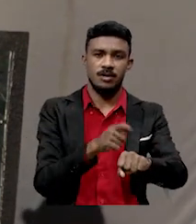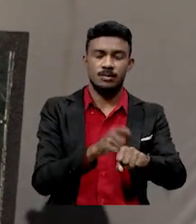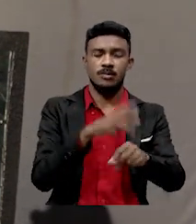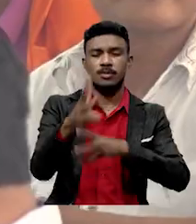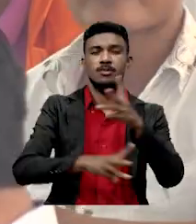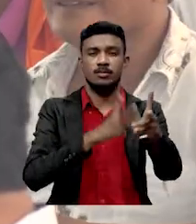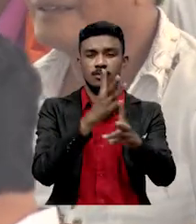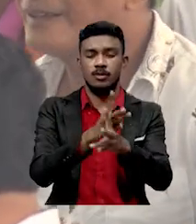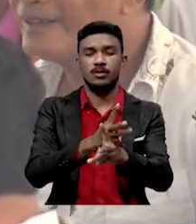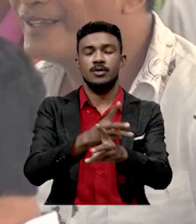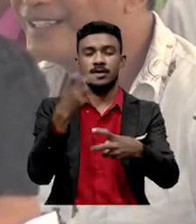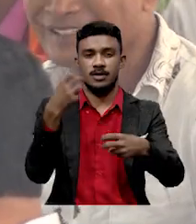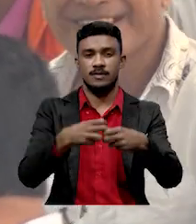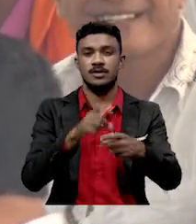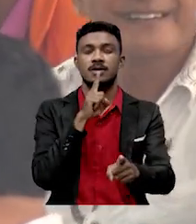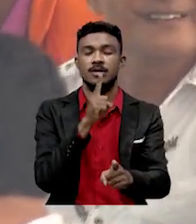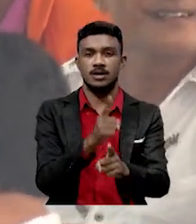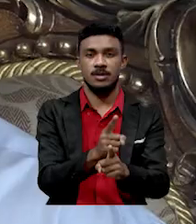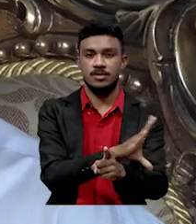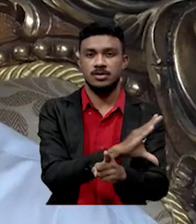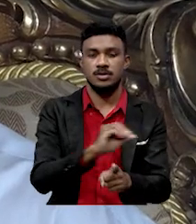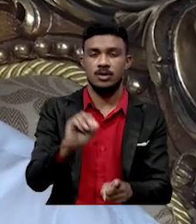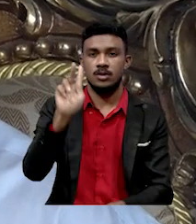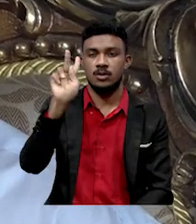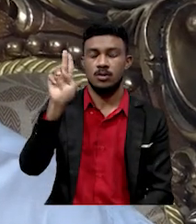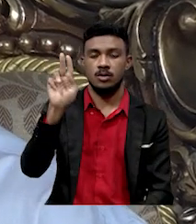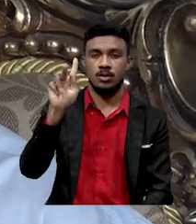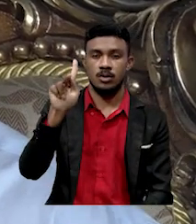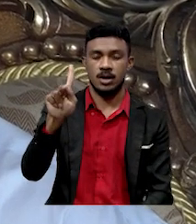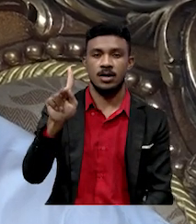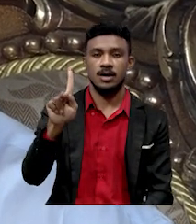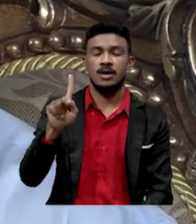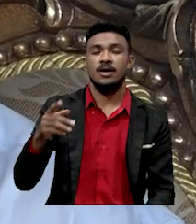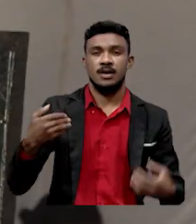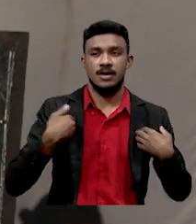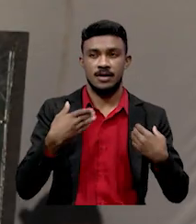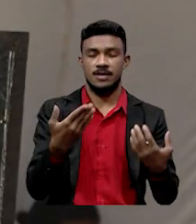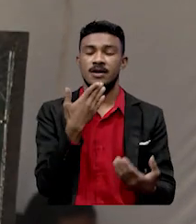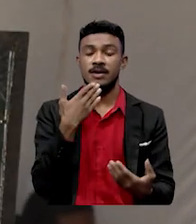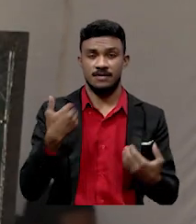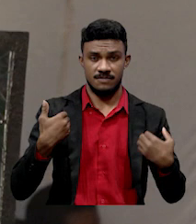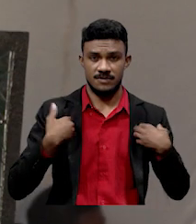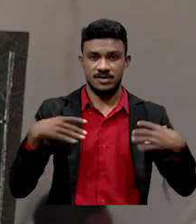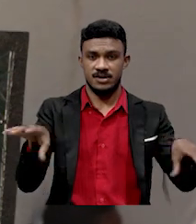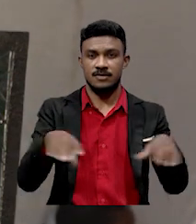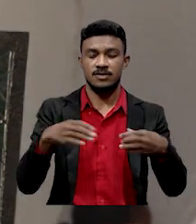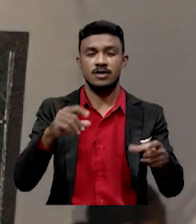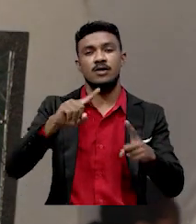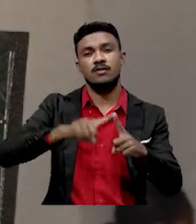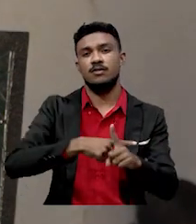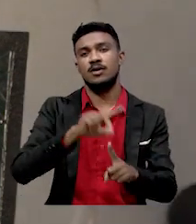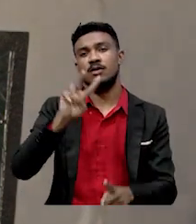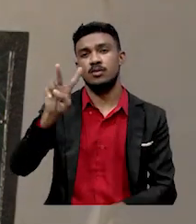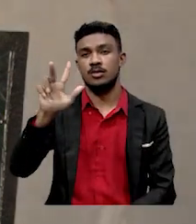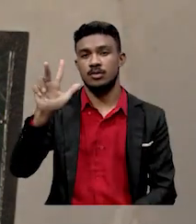ter. União Europeia, a Ruca, missão boa de René, mas René pula na rua, pula todos de